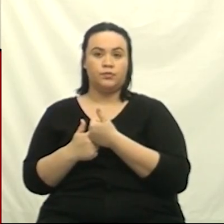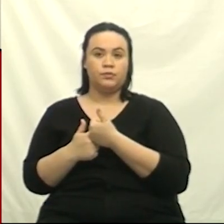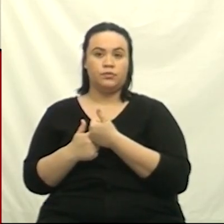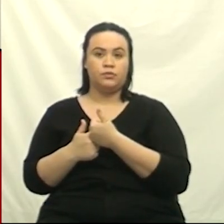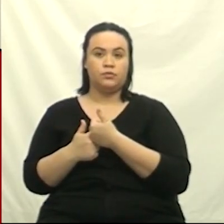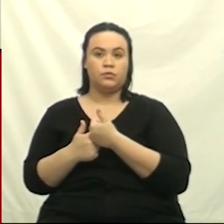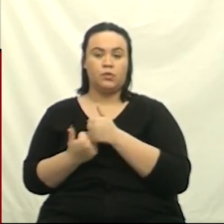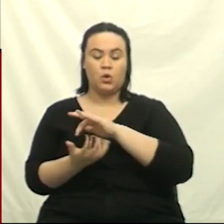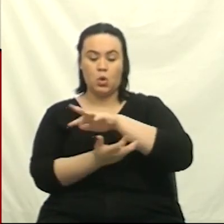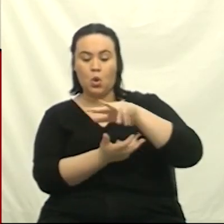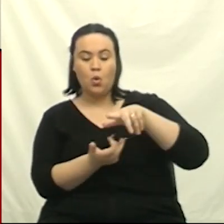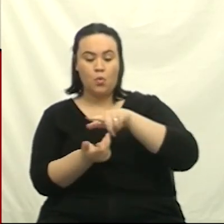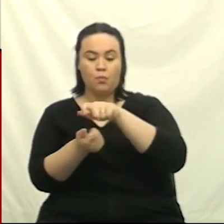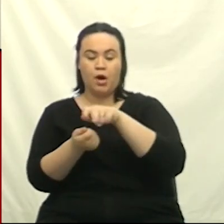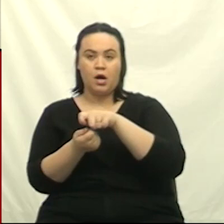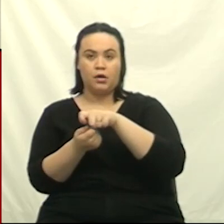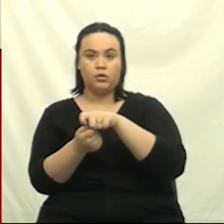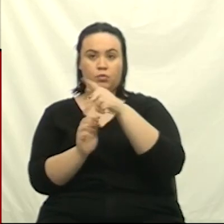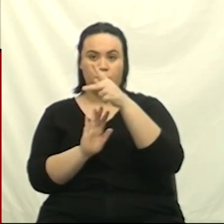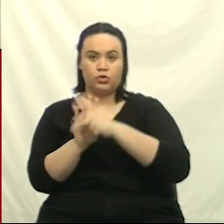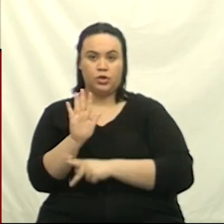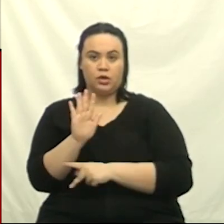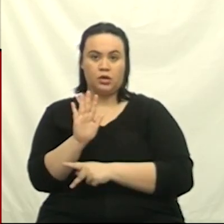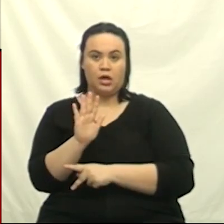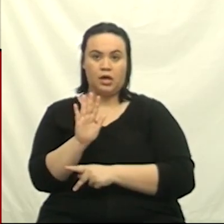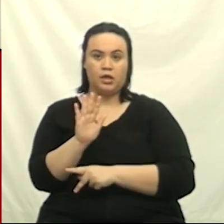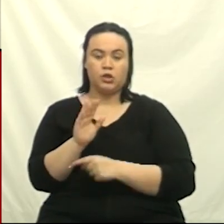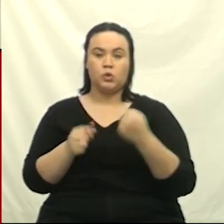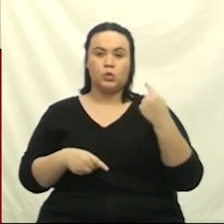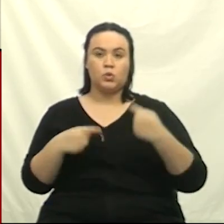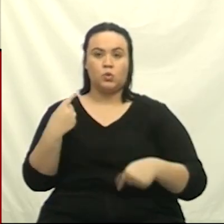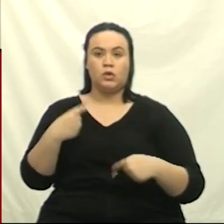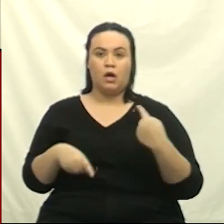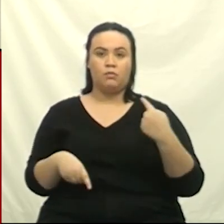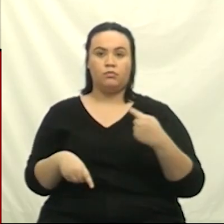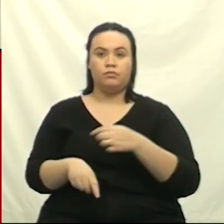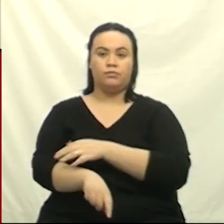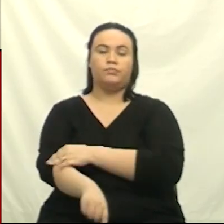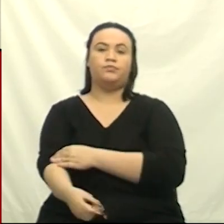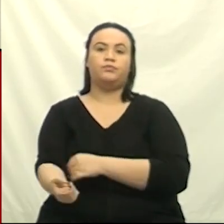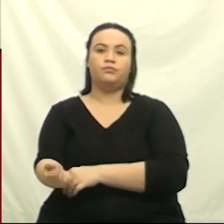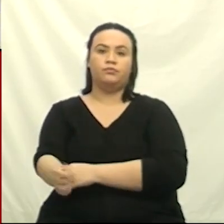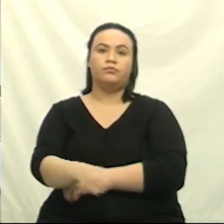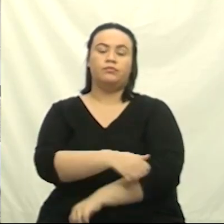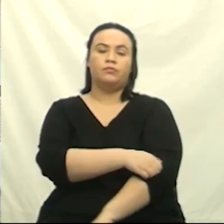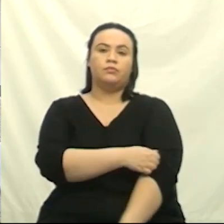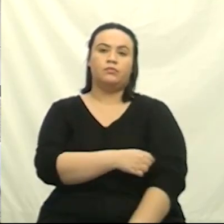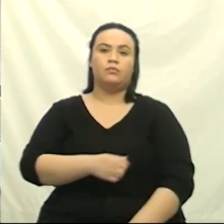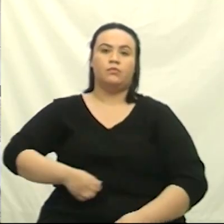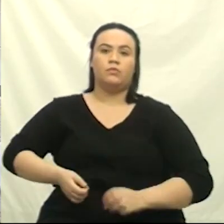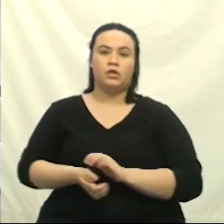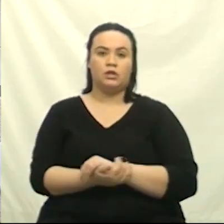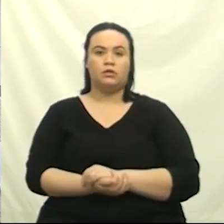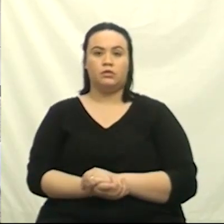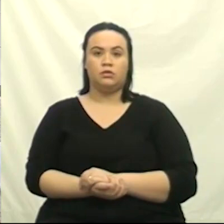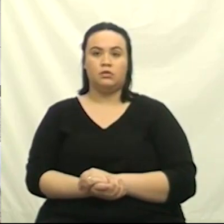substitutivo global do projeto está em discussão não havendo quem queira